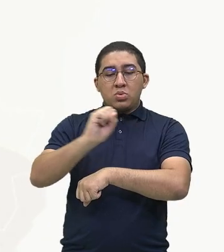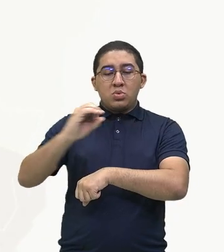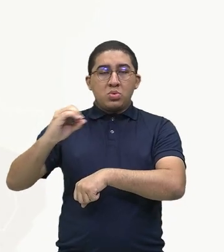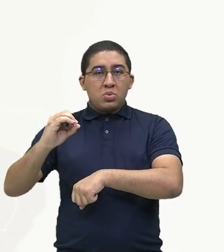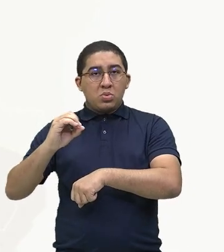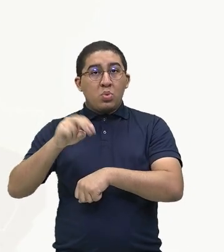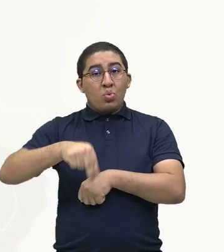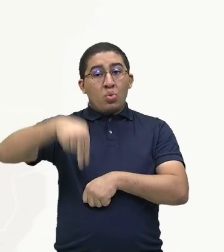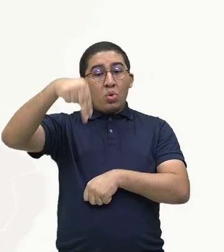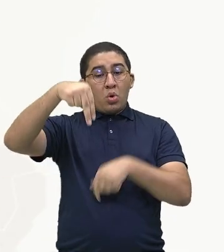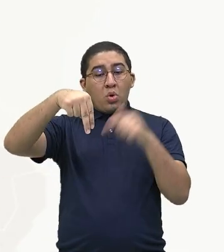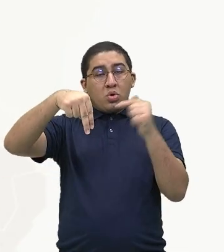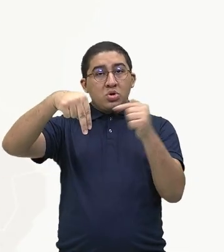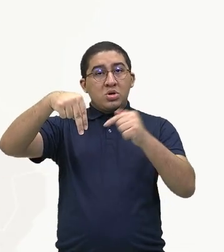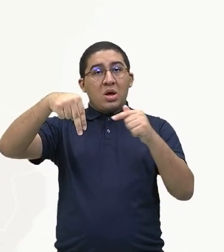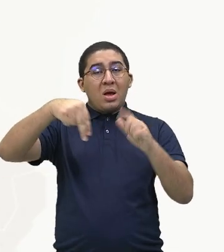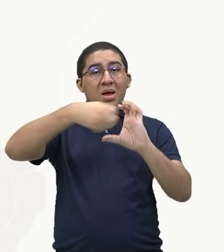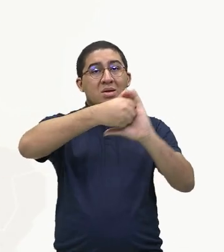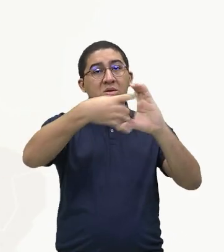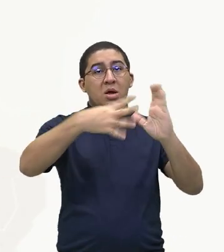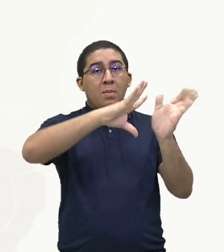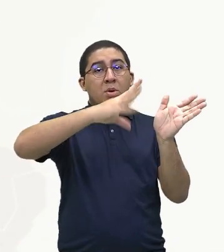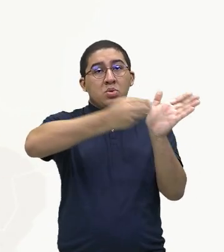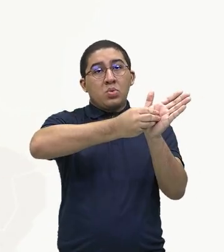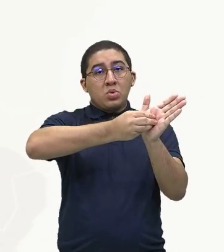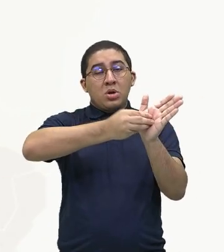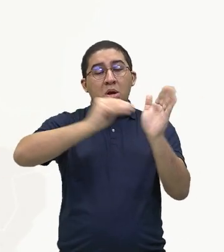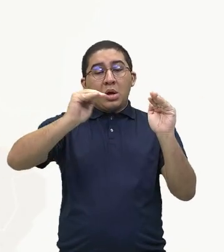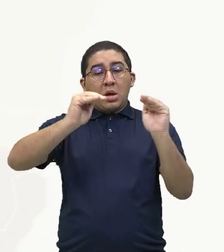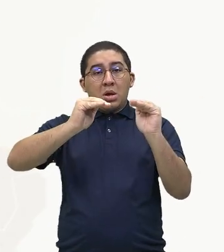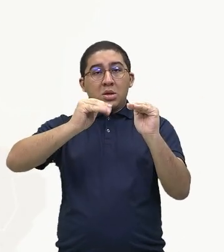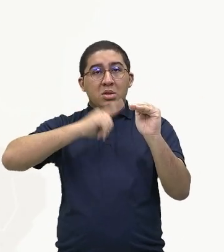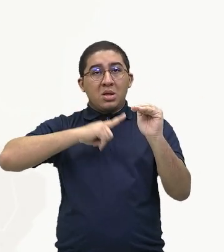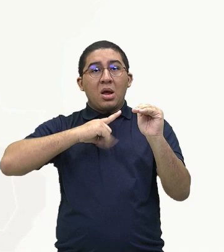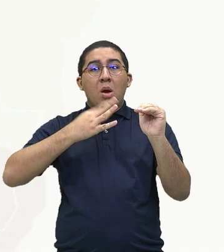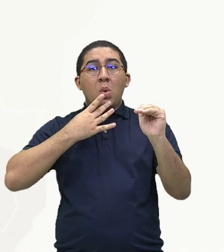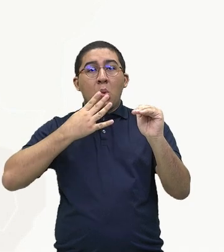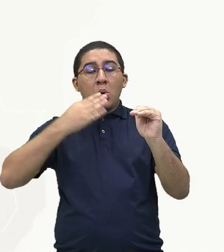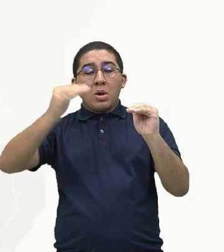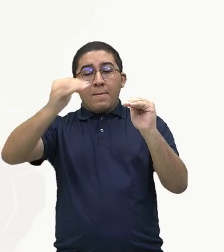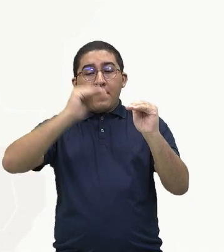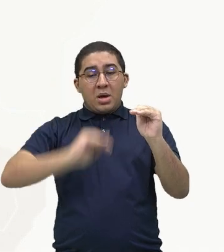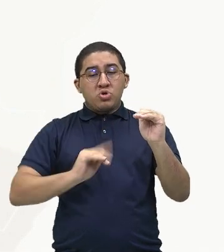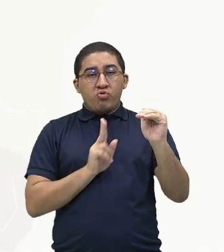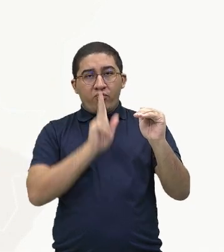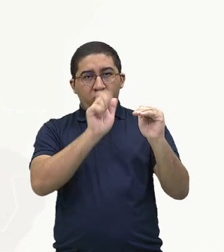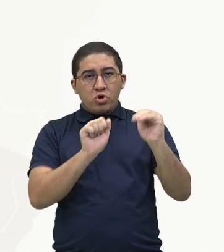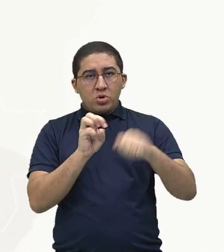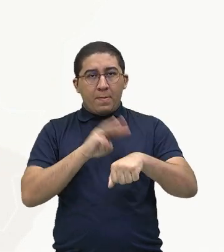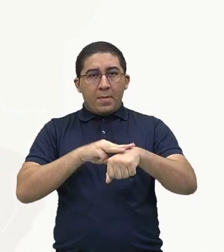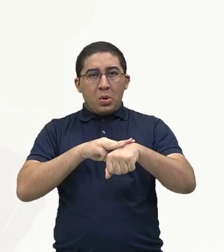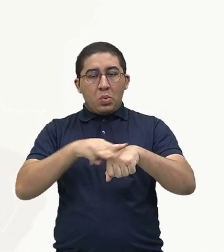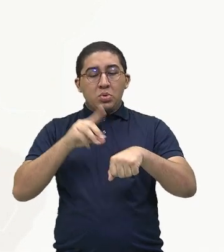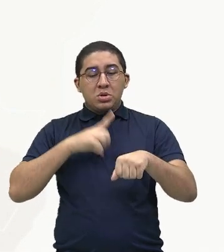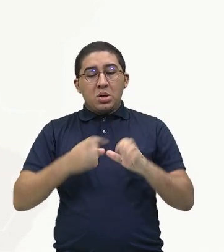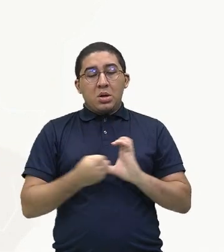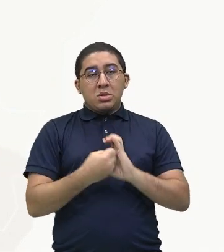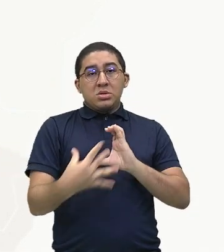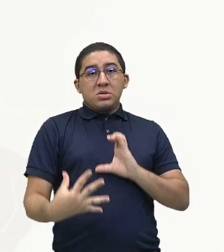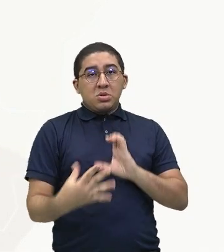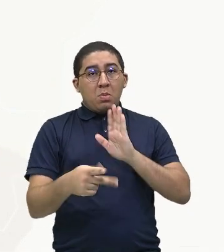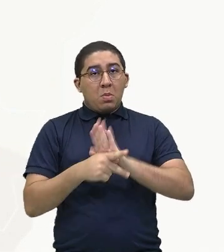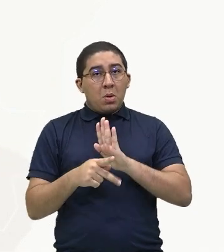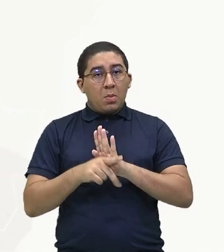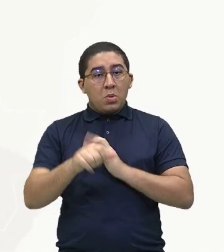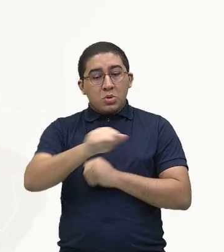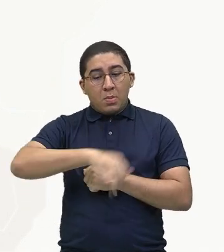mais características da Amazônia e a parte mais ao sul, que está de marrom aí, né, tem características mais ali desse complexo regional